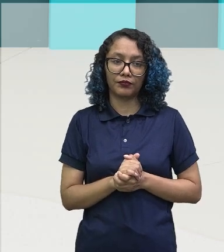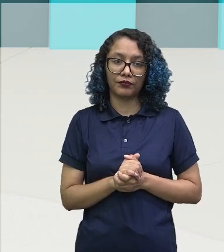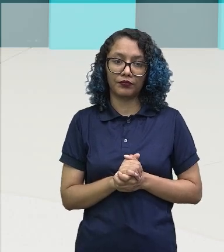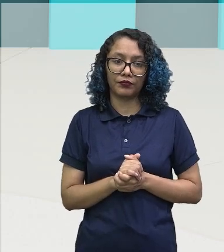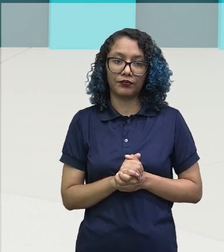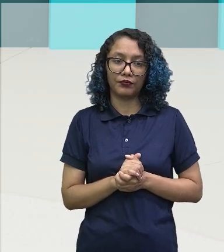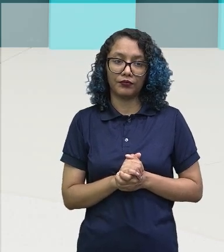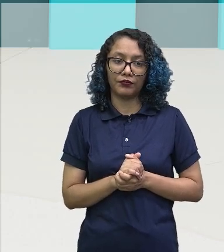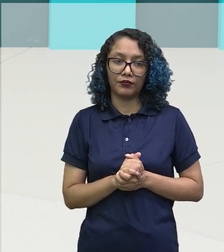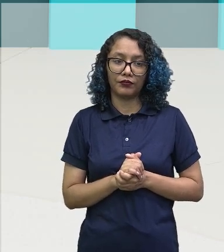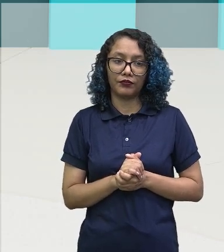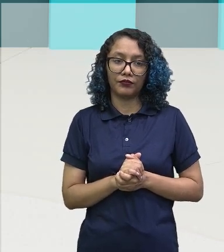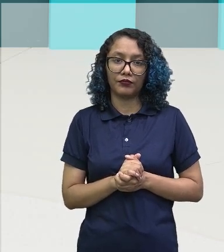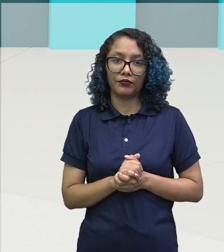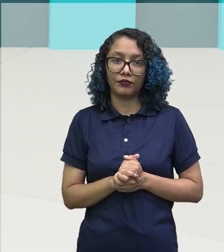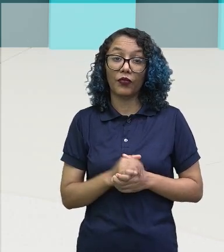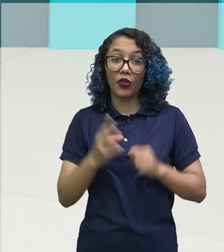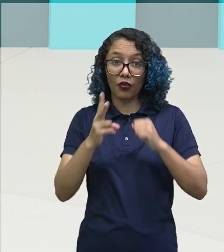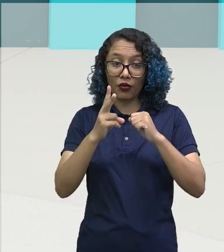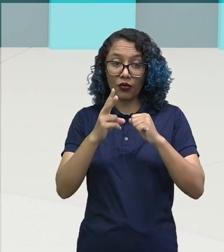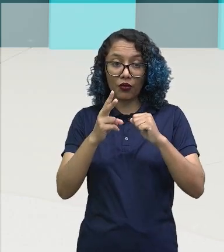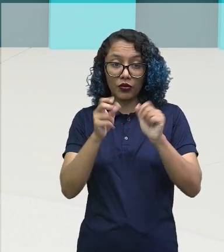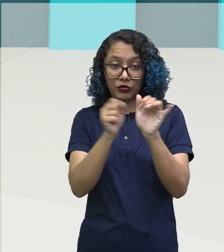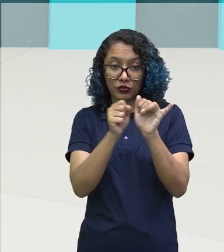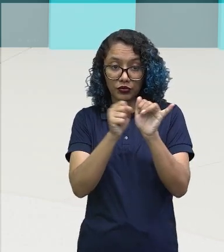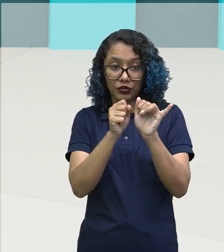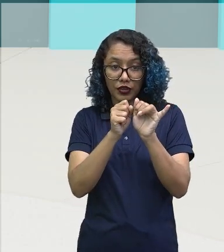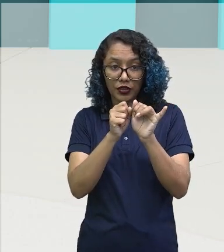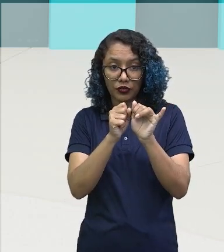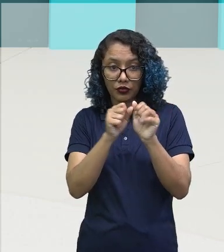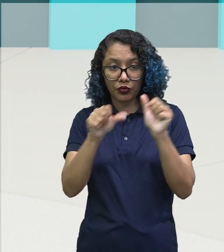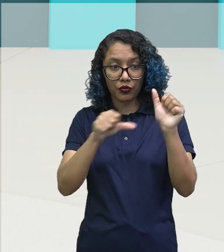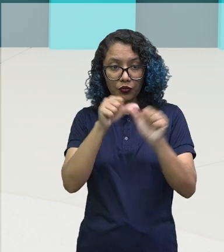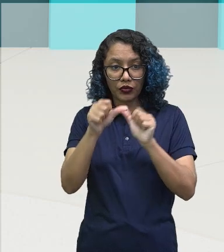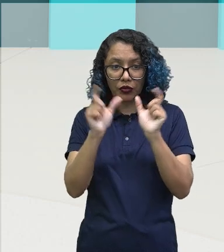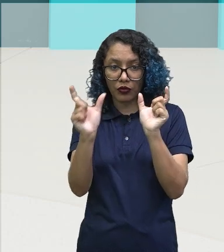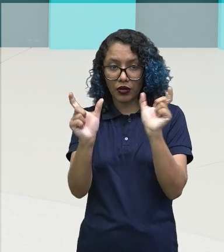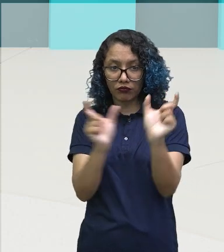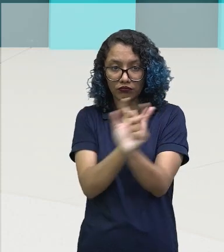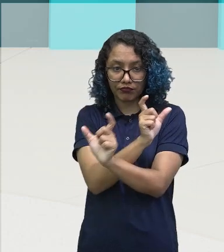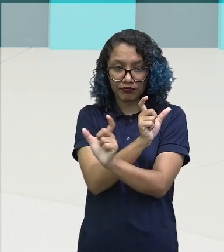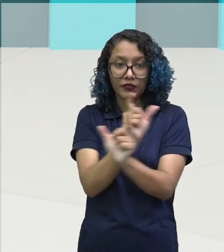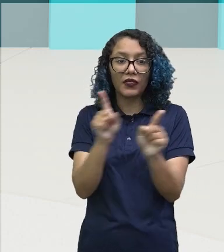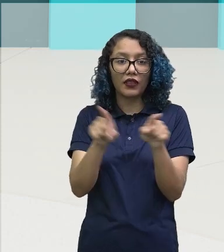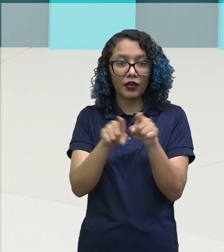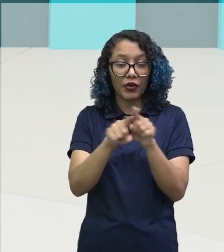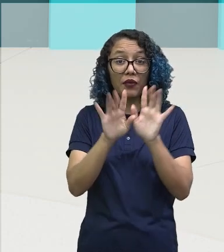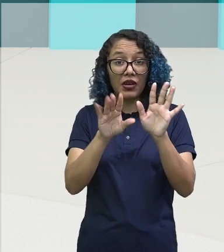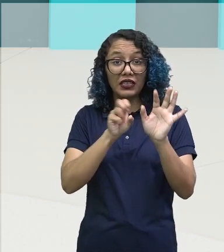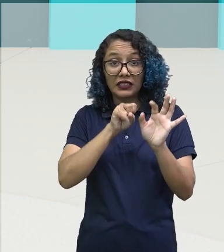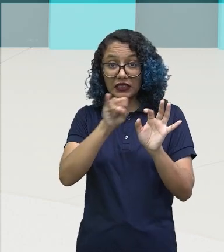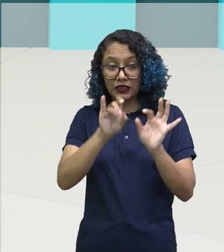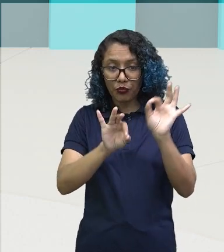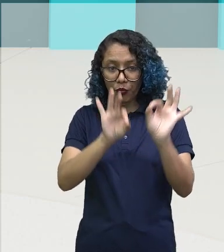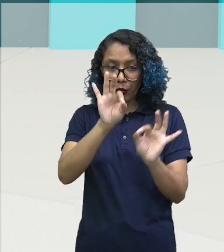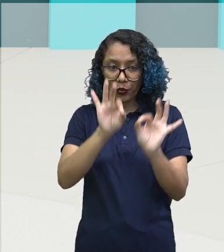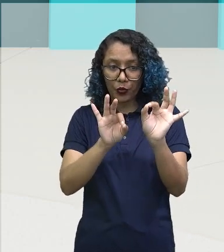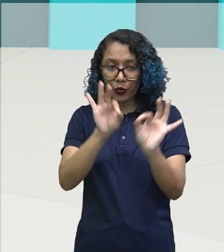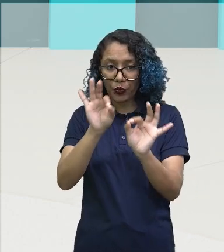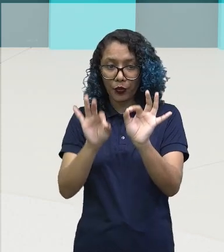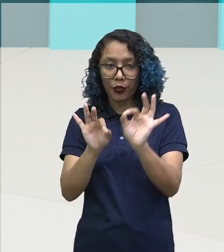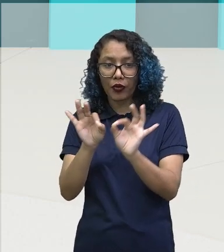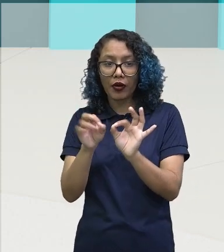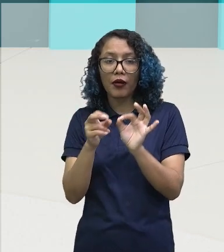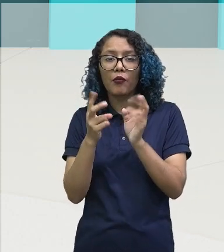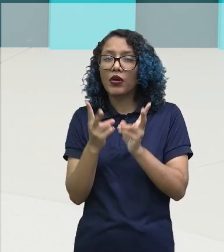o sujeito está deslocado, o termo da oração está deslocado, mas se a gente organizar a oração, nós